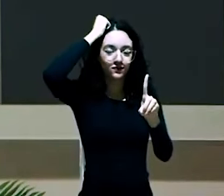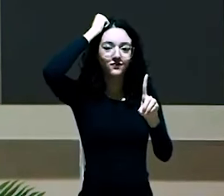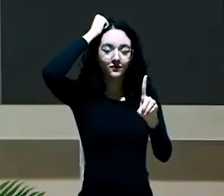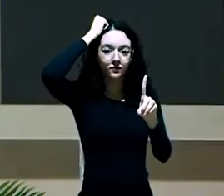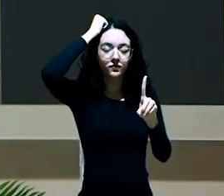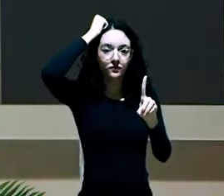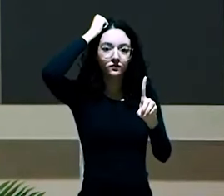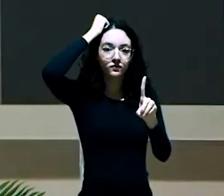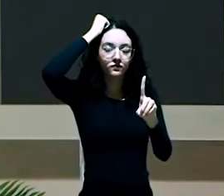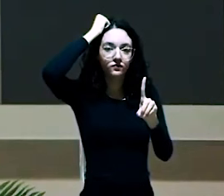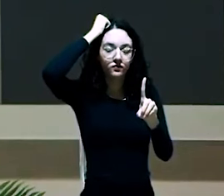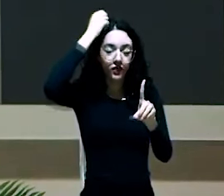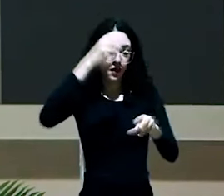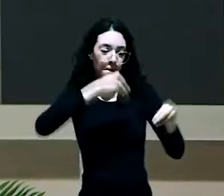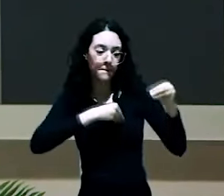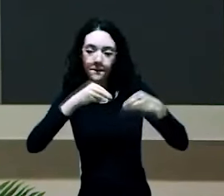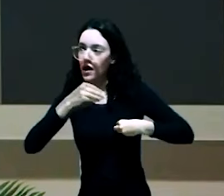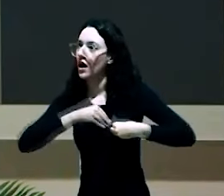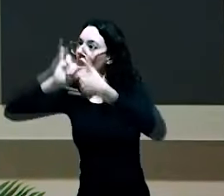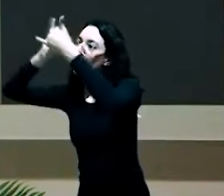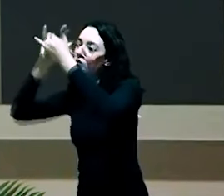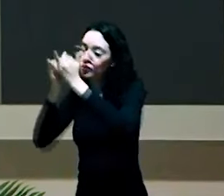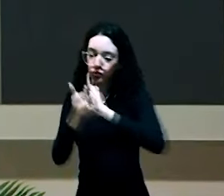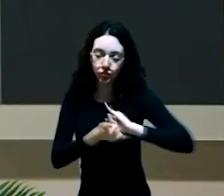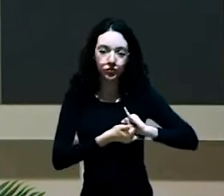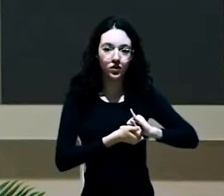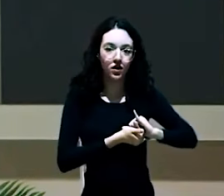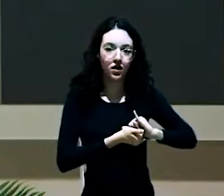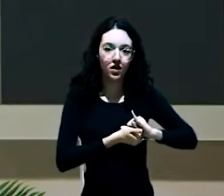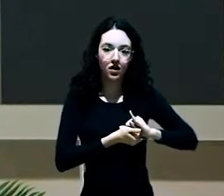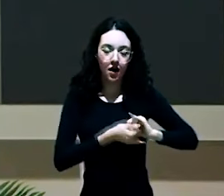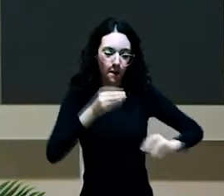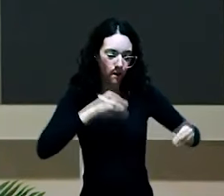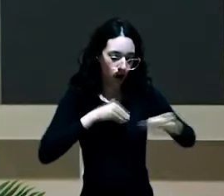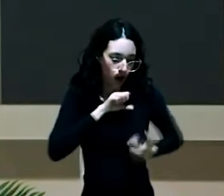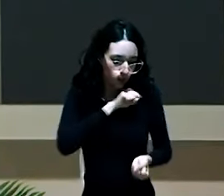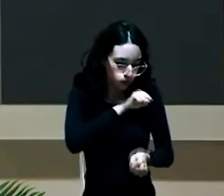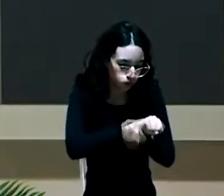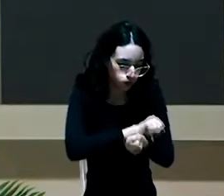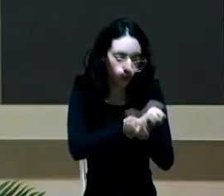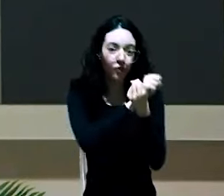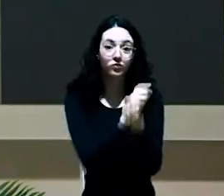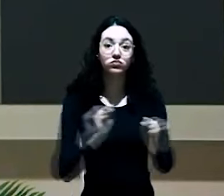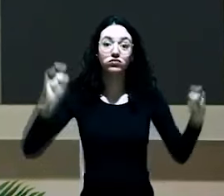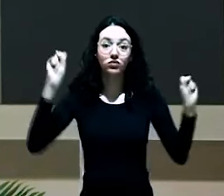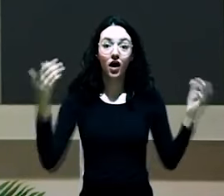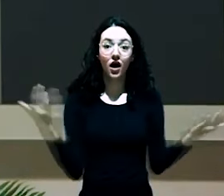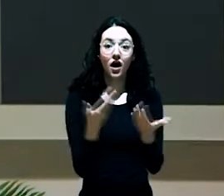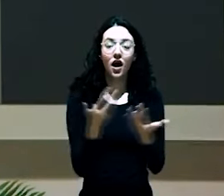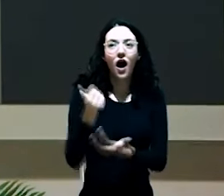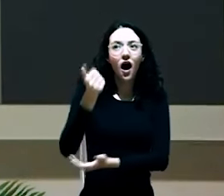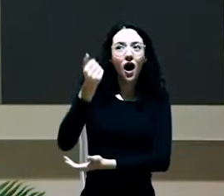Perdão do pecado, santificação da condenação e justificação da culpabilidade.